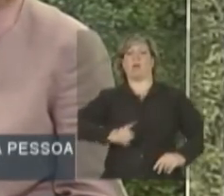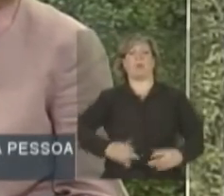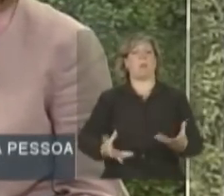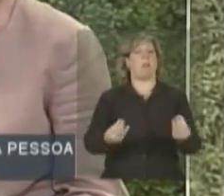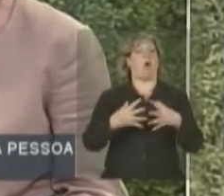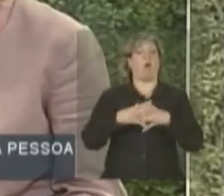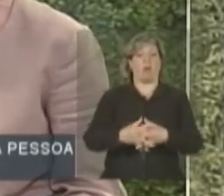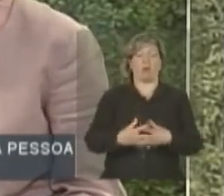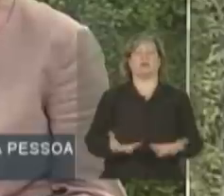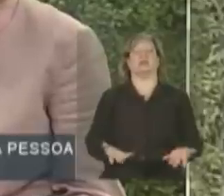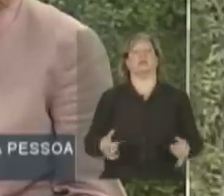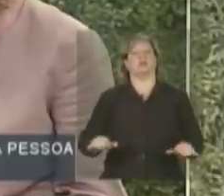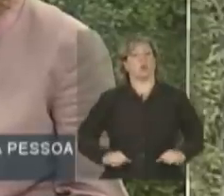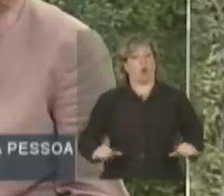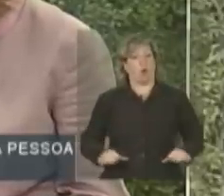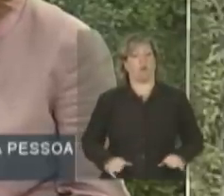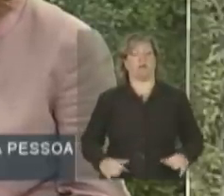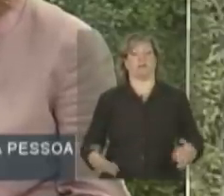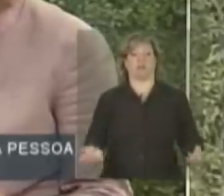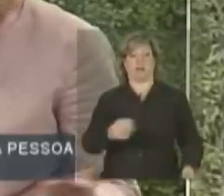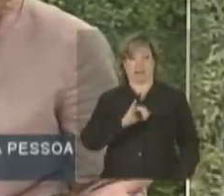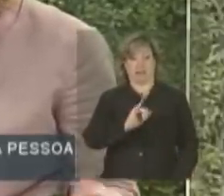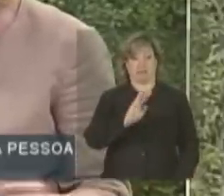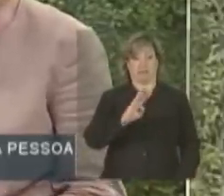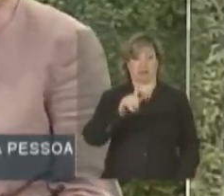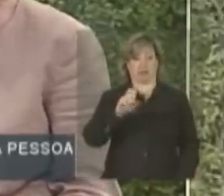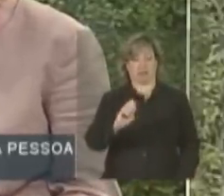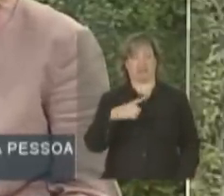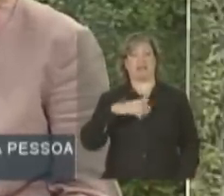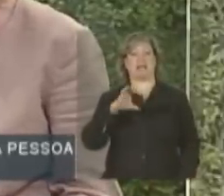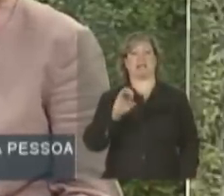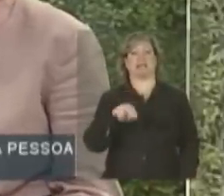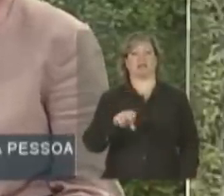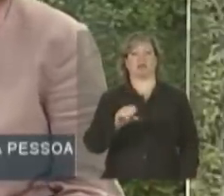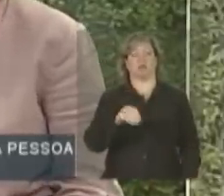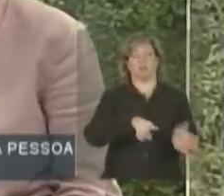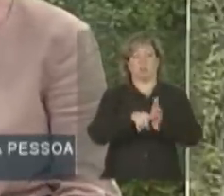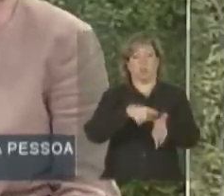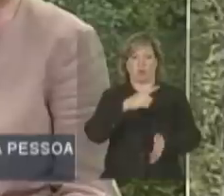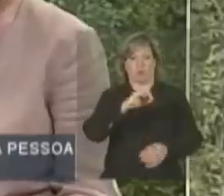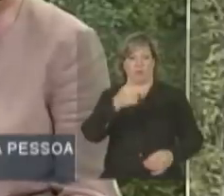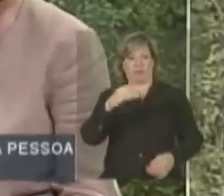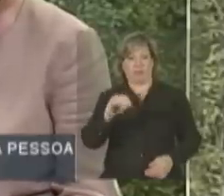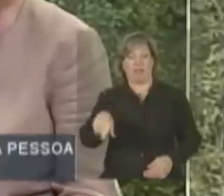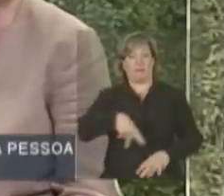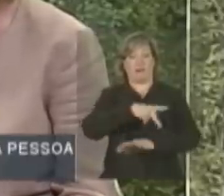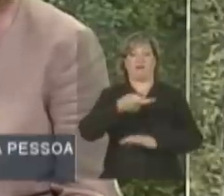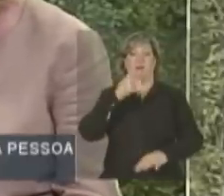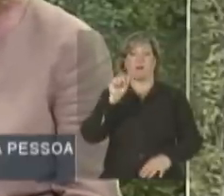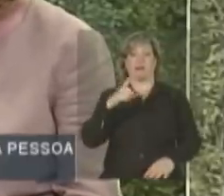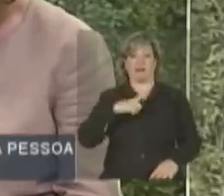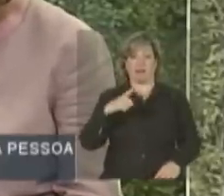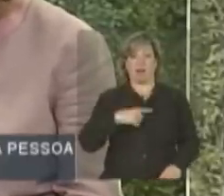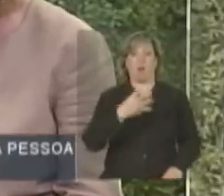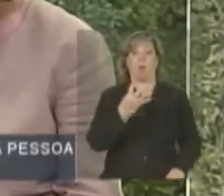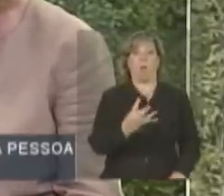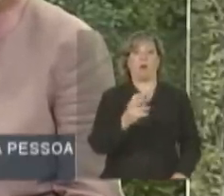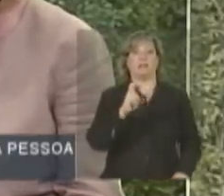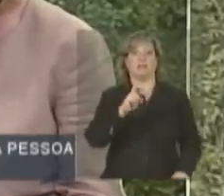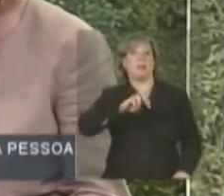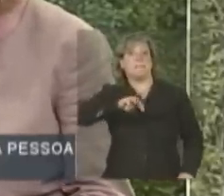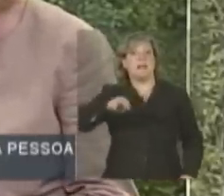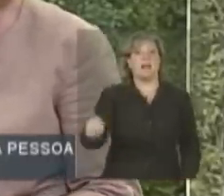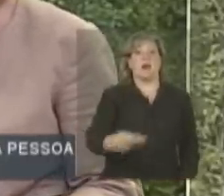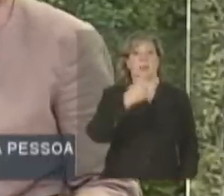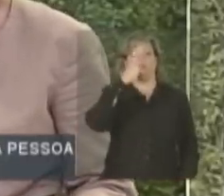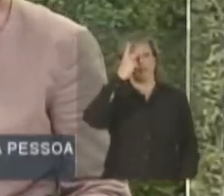resultados recém-divulgados pelo IBGE, no censo de 2010, o país possui cerca de 45 milhões de